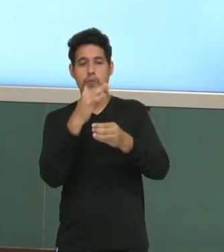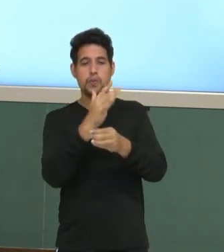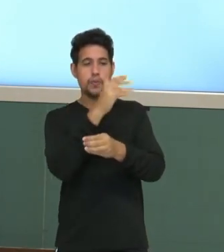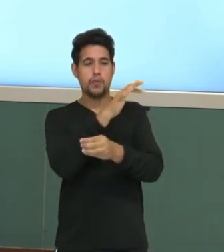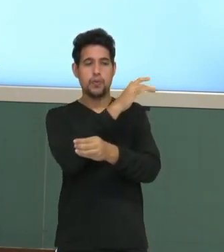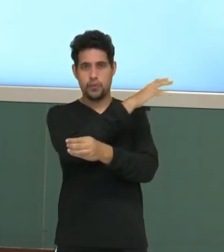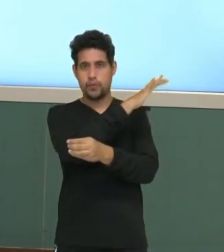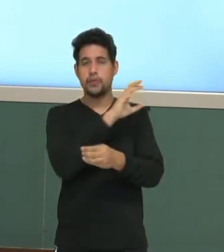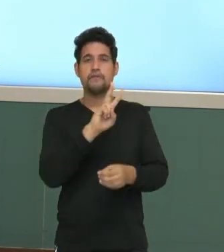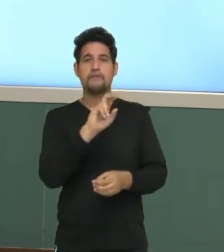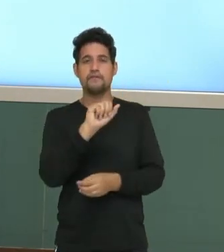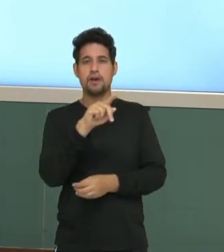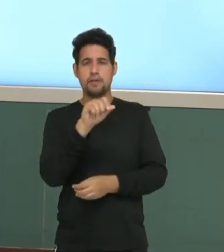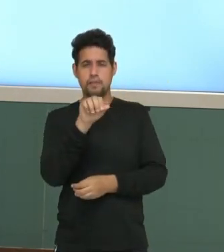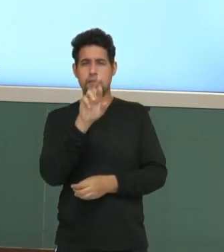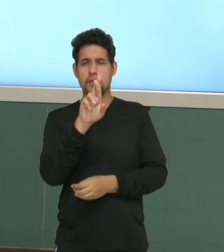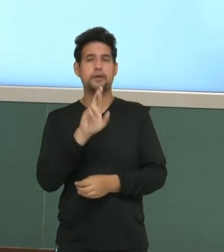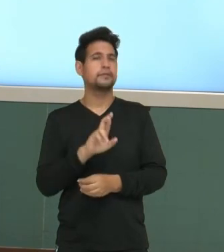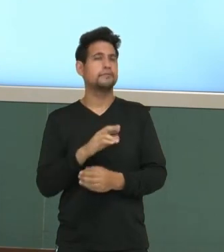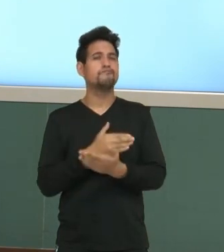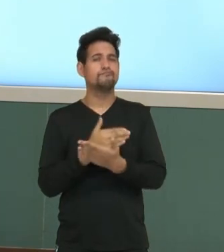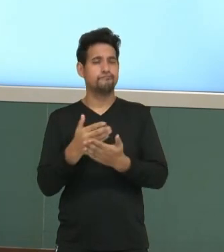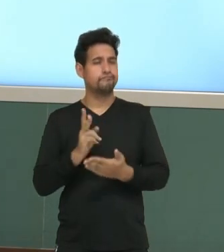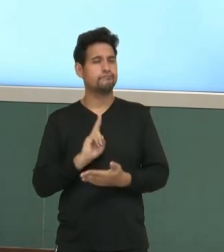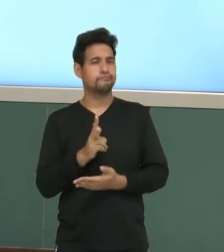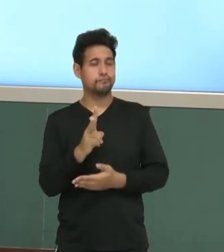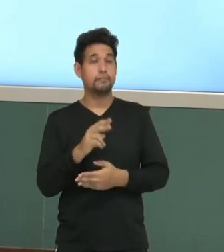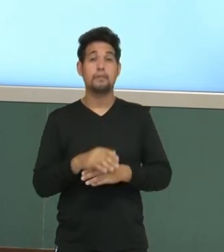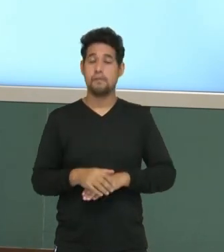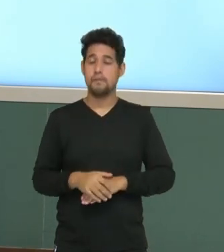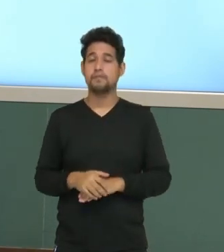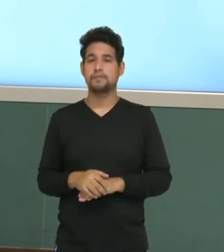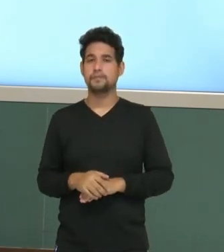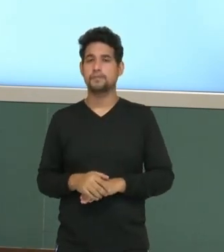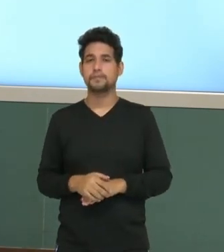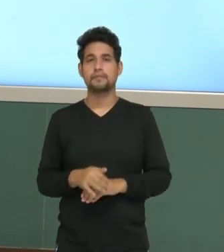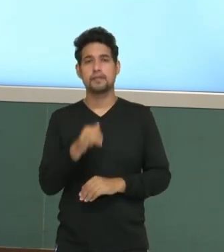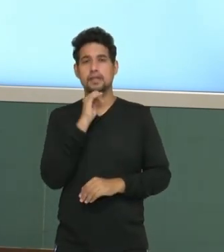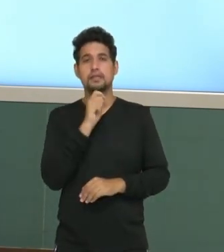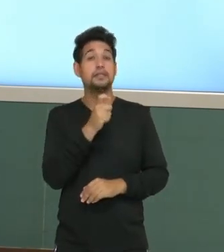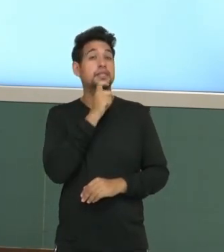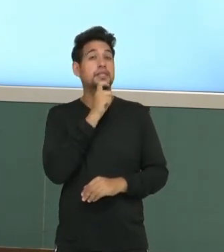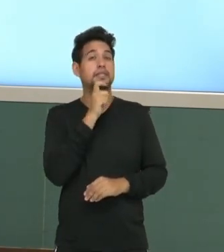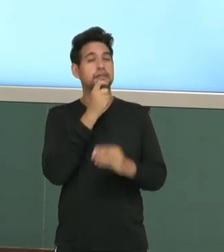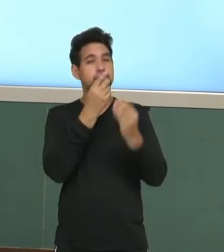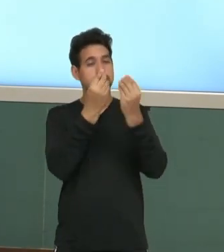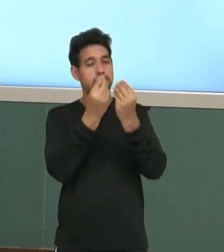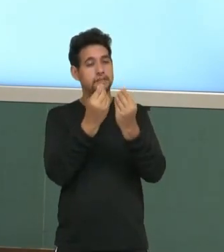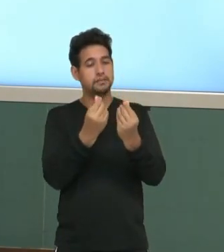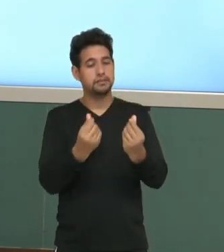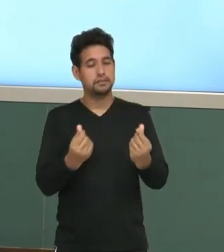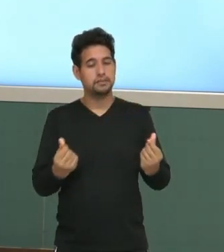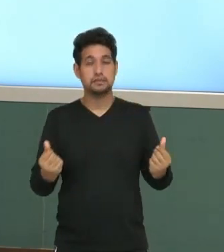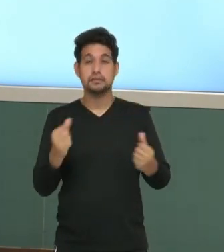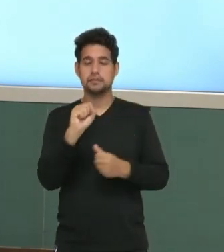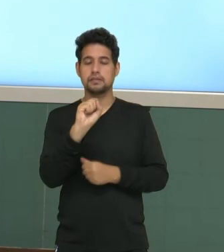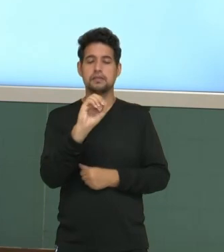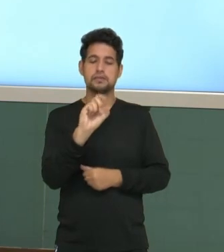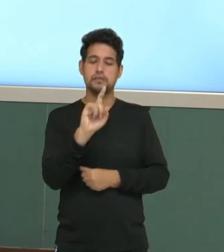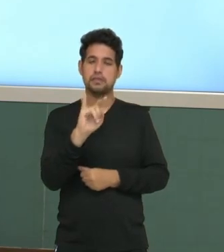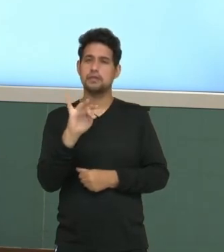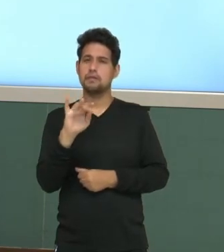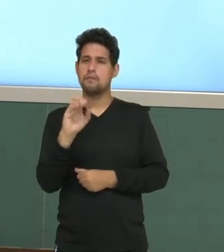de vapor. Continua hidrogênios e oxigênio. O derretimento do gelo, estado sólido para o estado